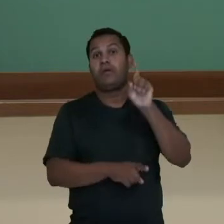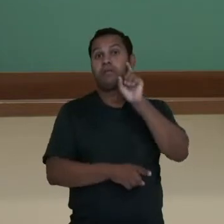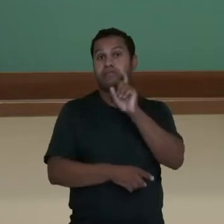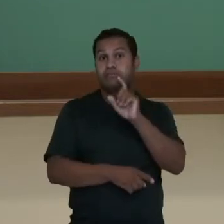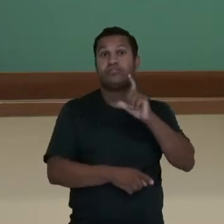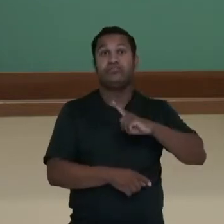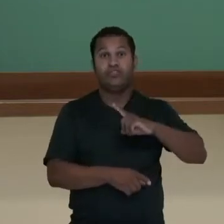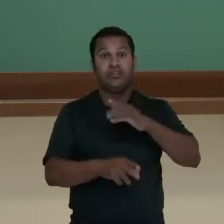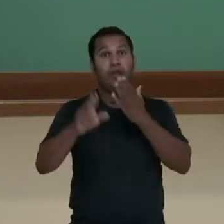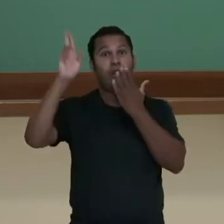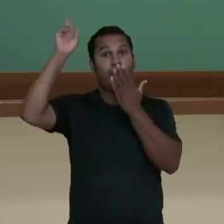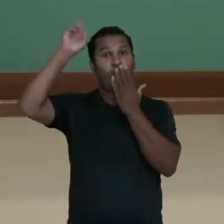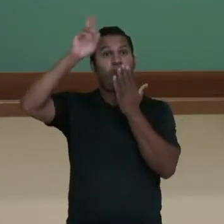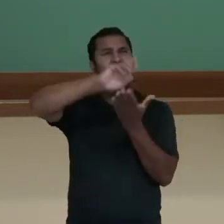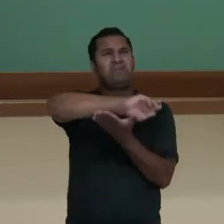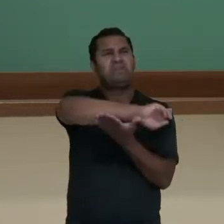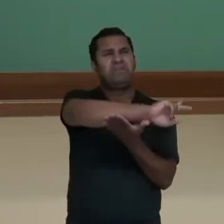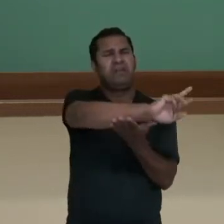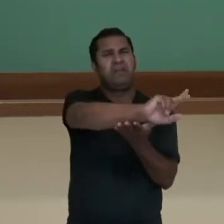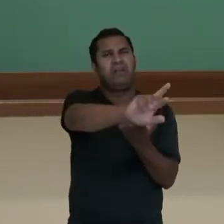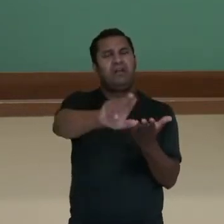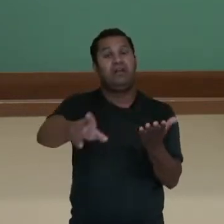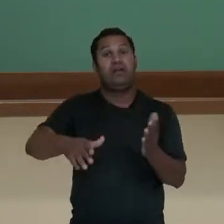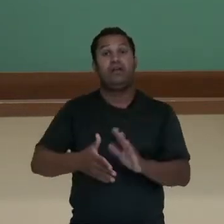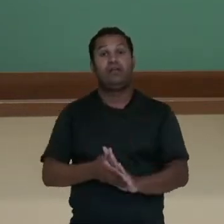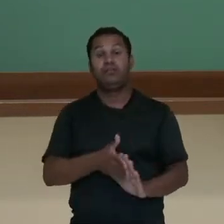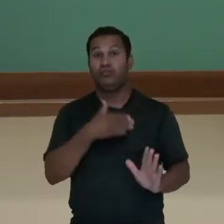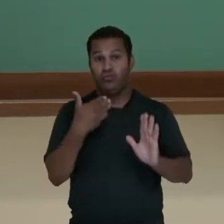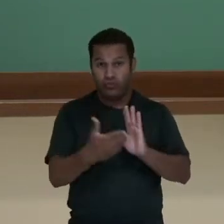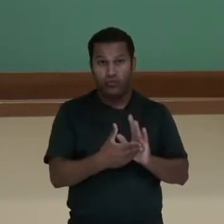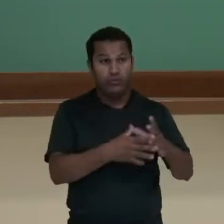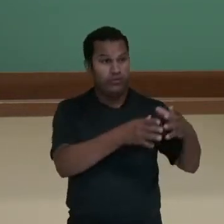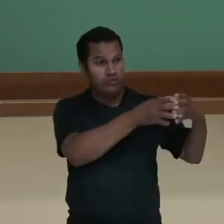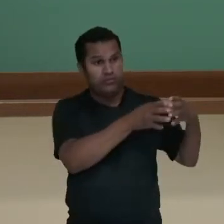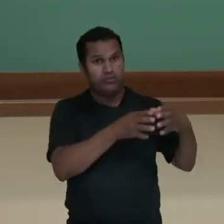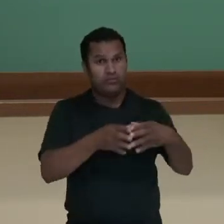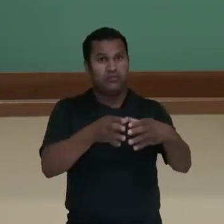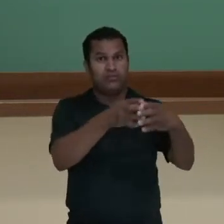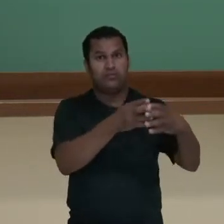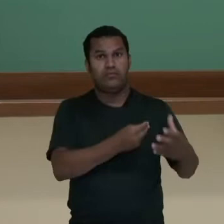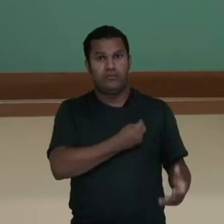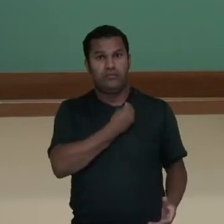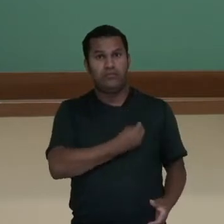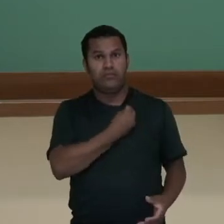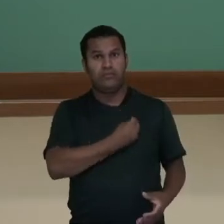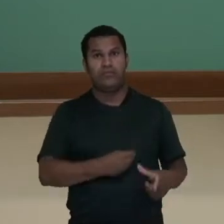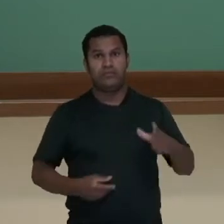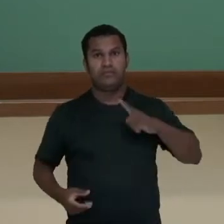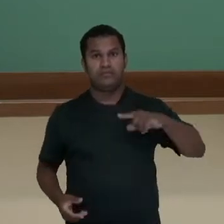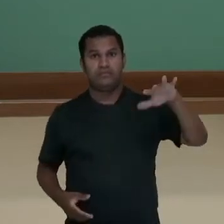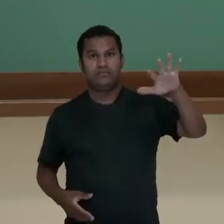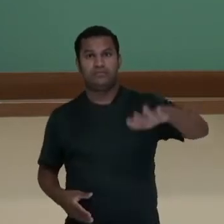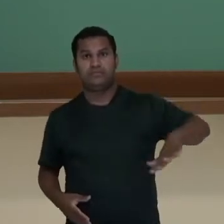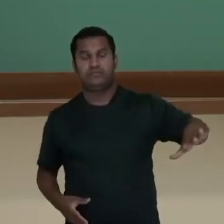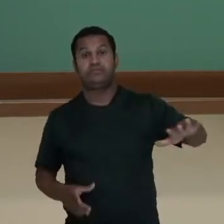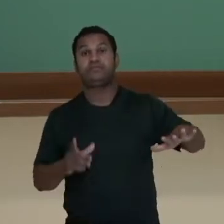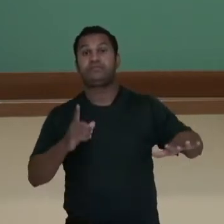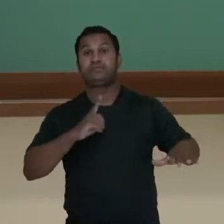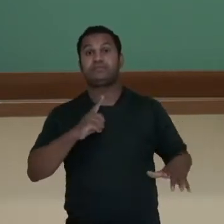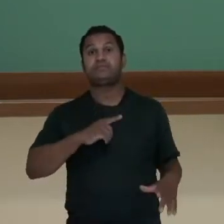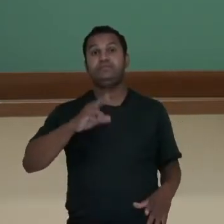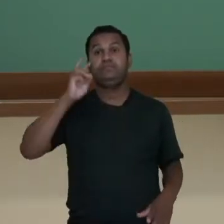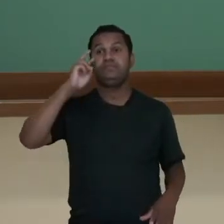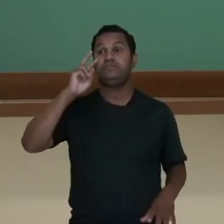áreas geladas mais ao norte da América. E esses povos vão ser conquistados pelos europeus que tinham uma